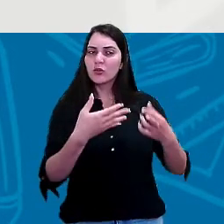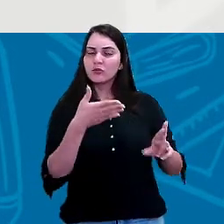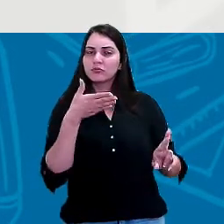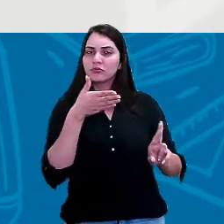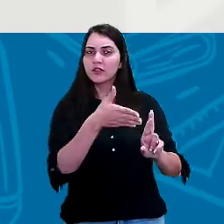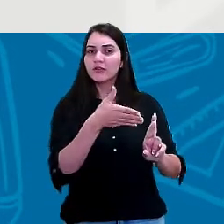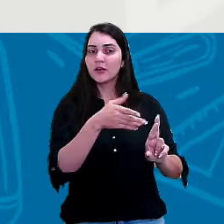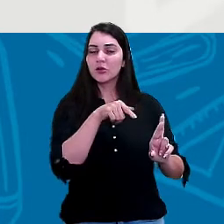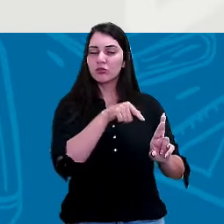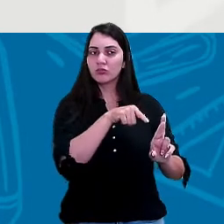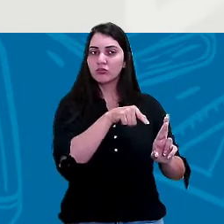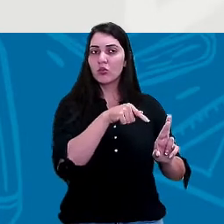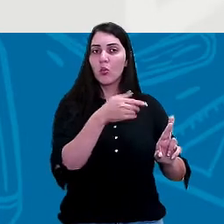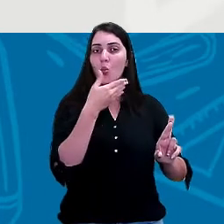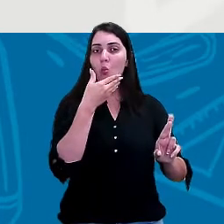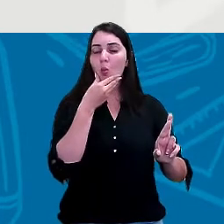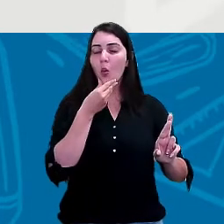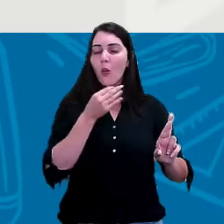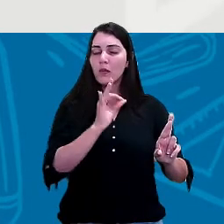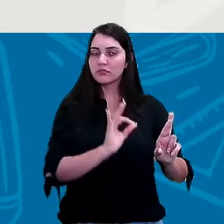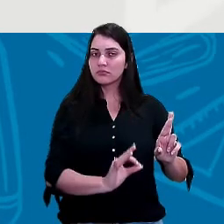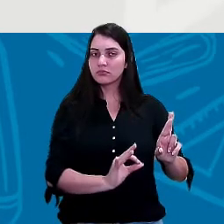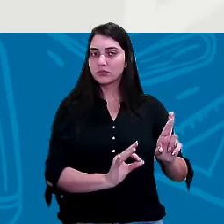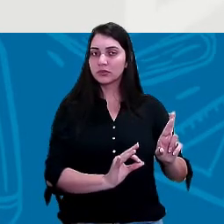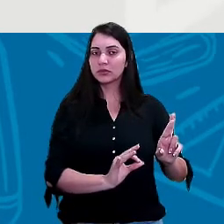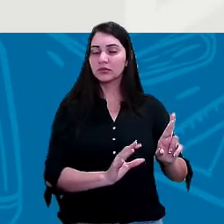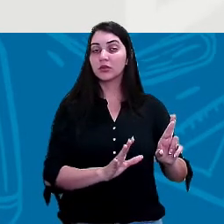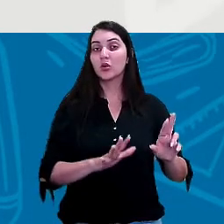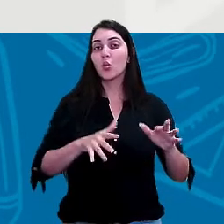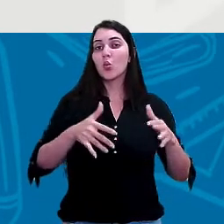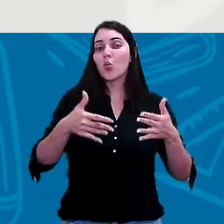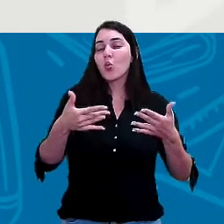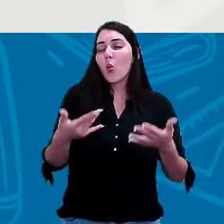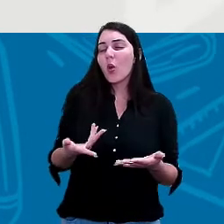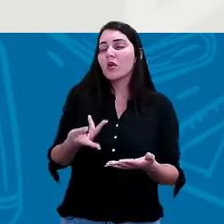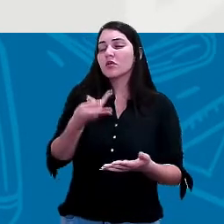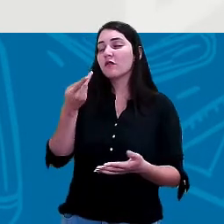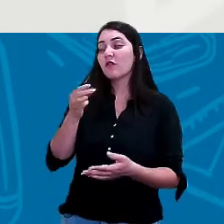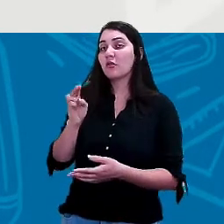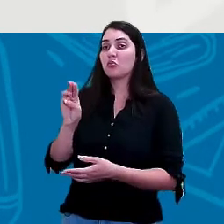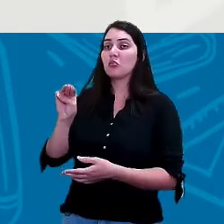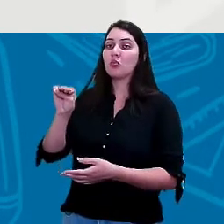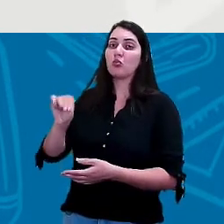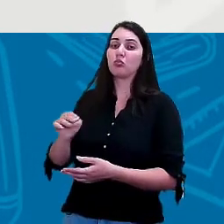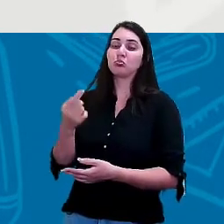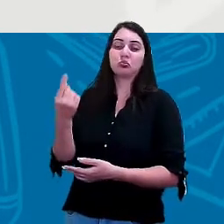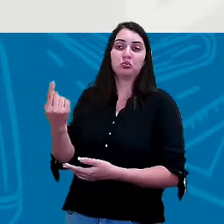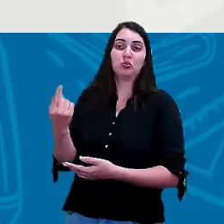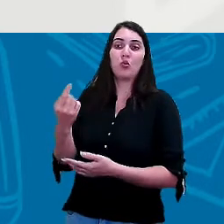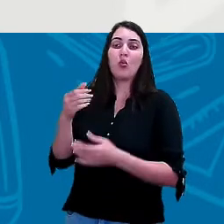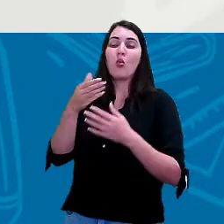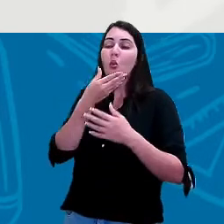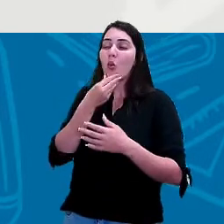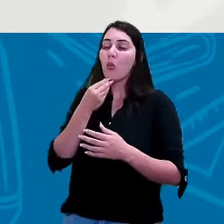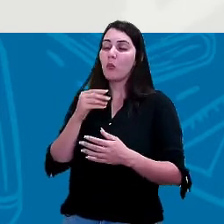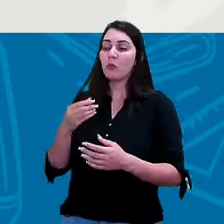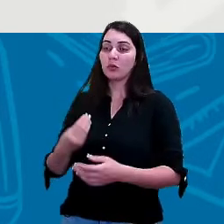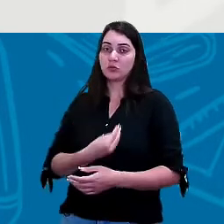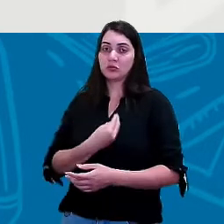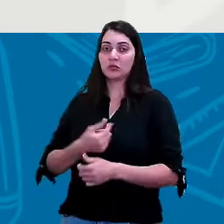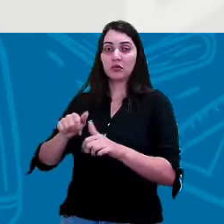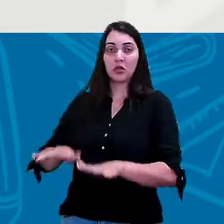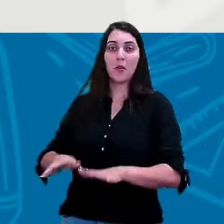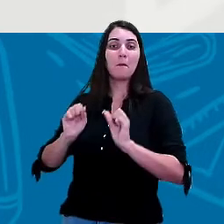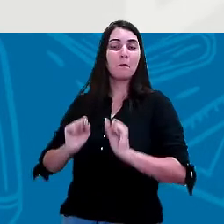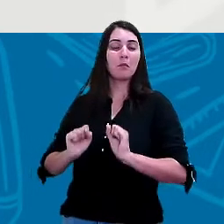referindo àquele homem específico. Quando eu digo um homem esteve aqui, pode ser qualquer